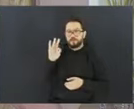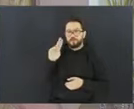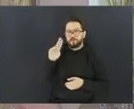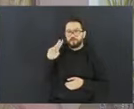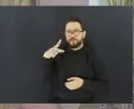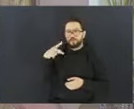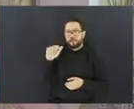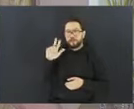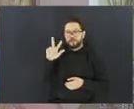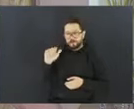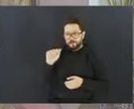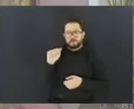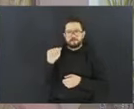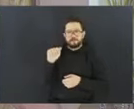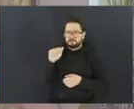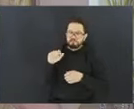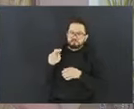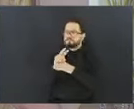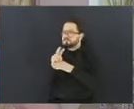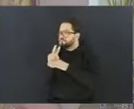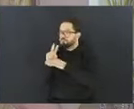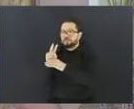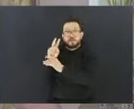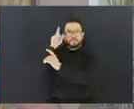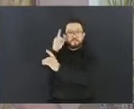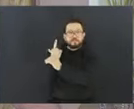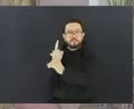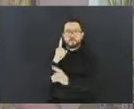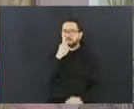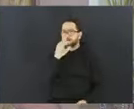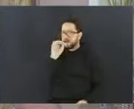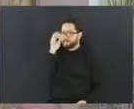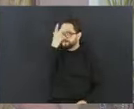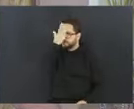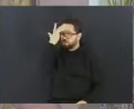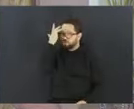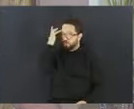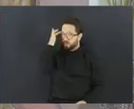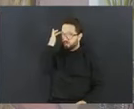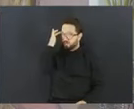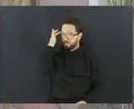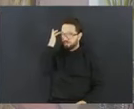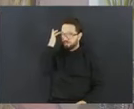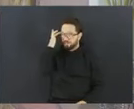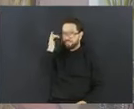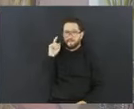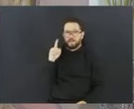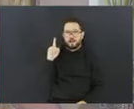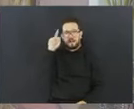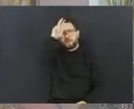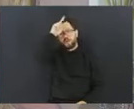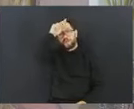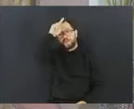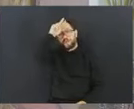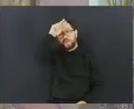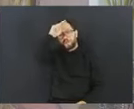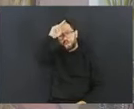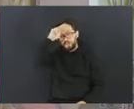de embriaguez. Dessas 10 pessoas, 5 foram encaminhadas para a delegacia de trânsito. Então, nós estamos